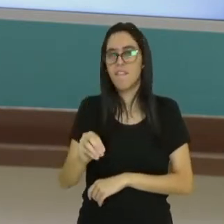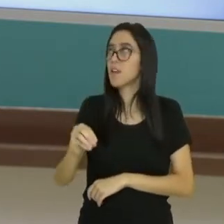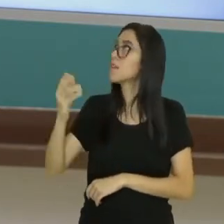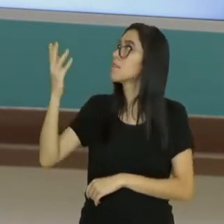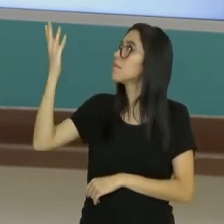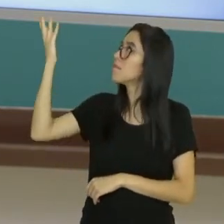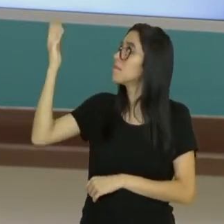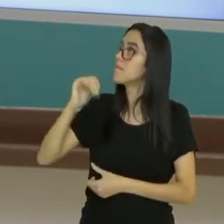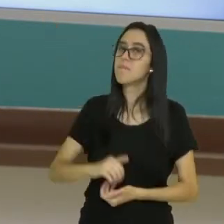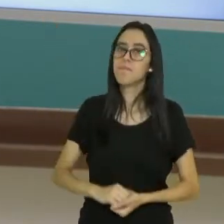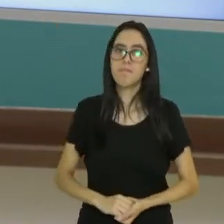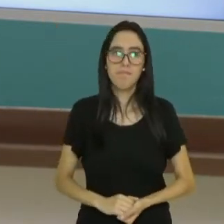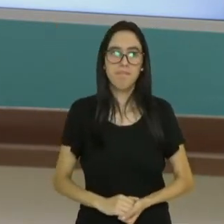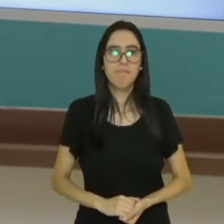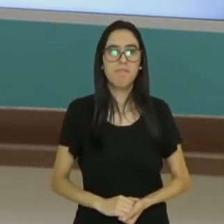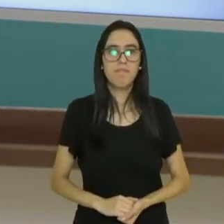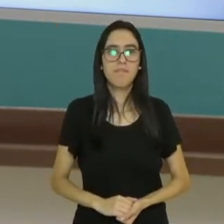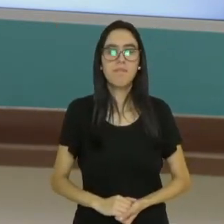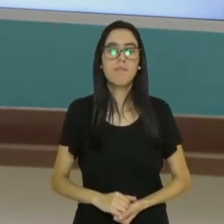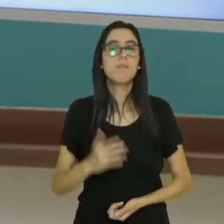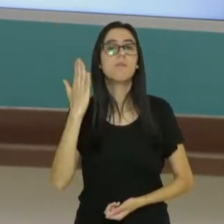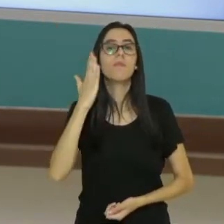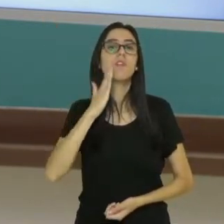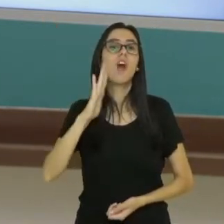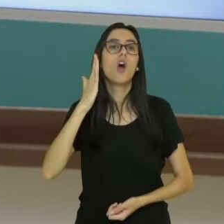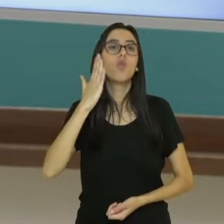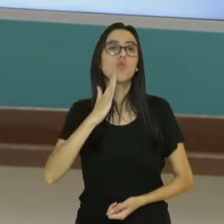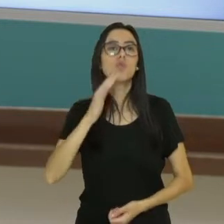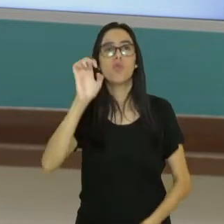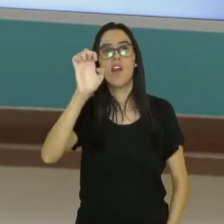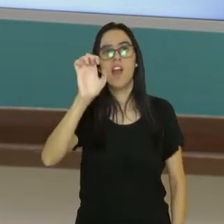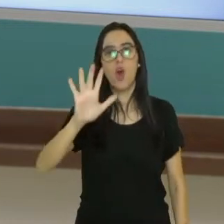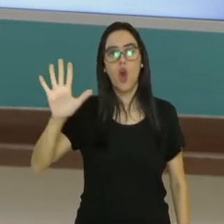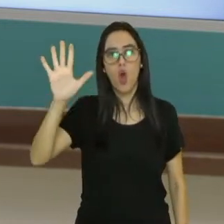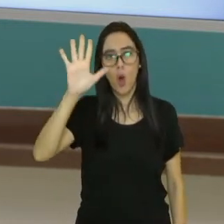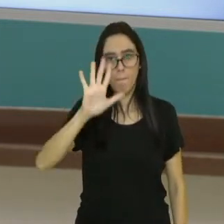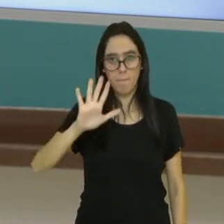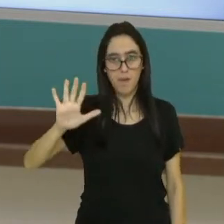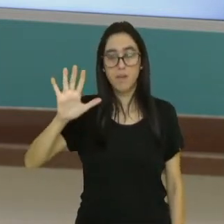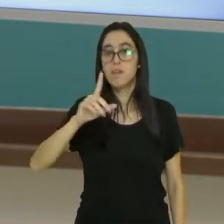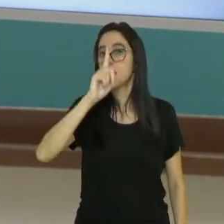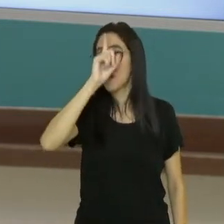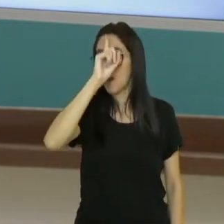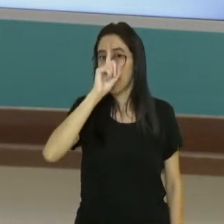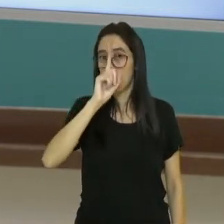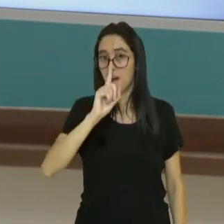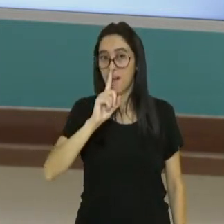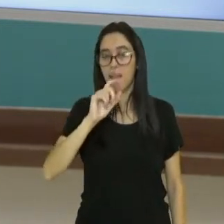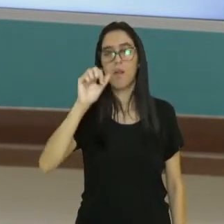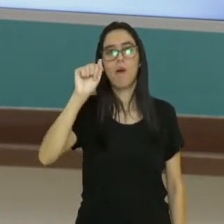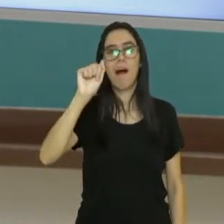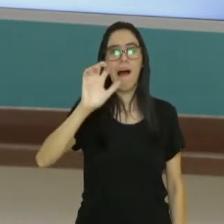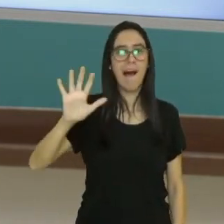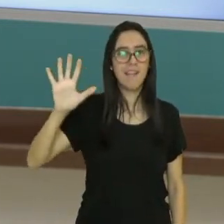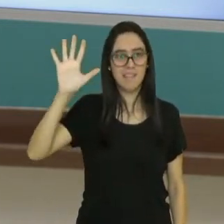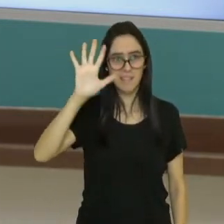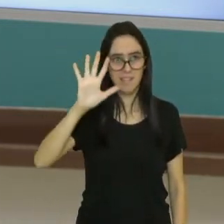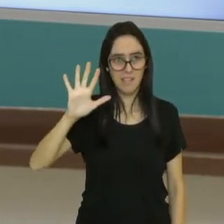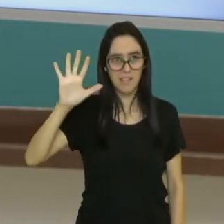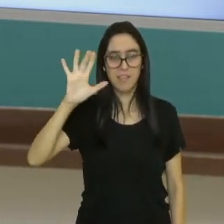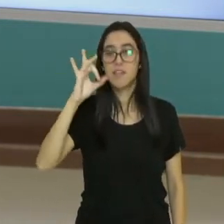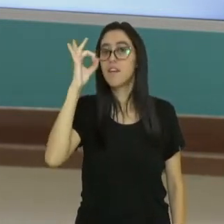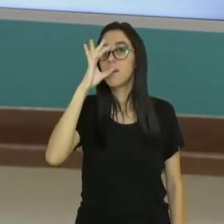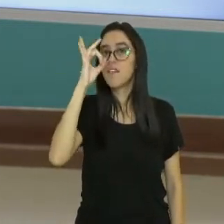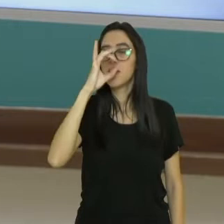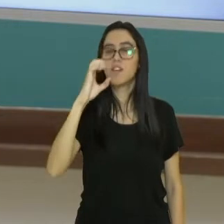continente africano, em azul aqui a Europa, em amarelo a Ásia, em